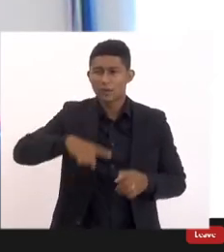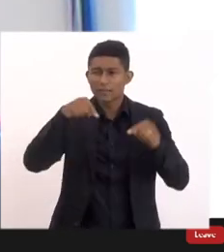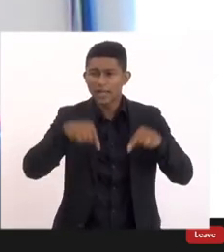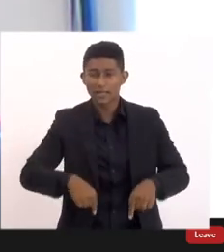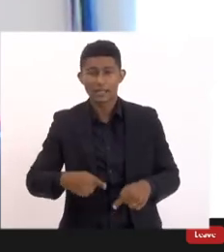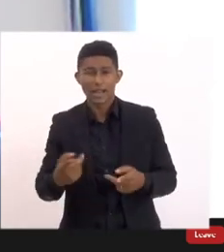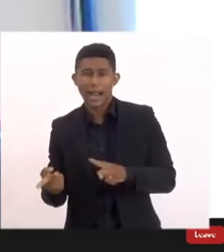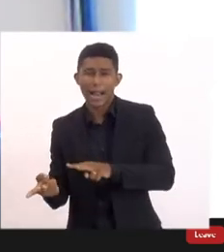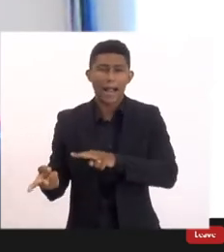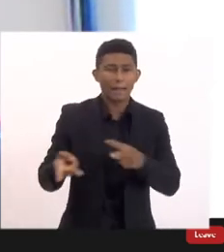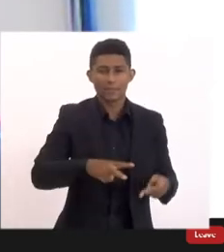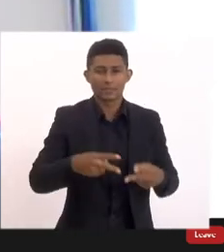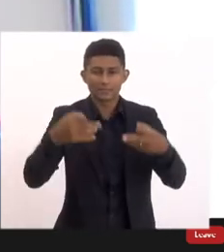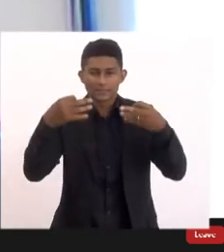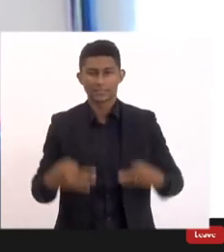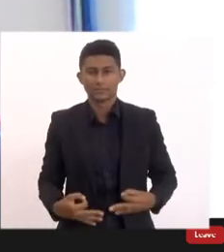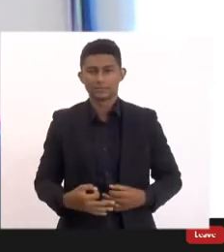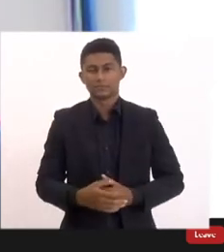audiência pública.